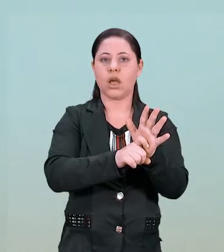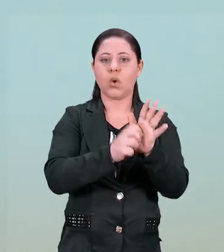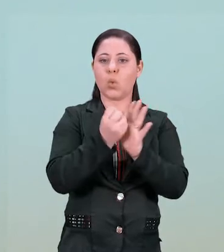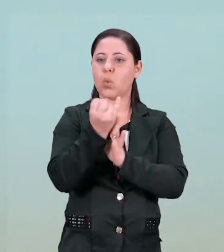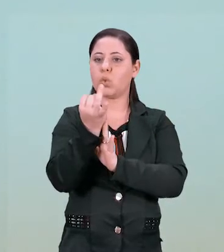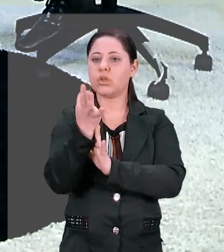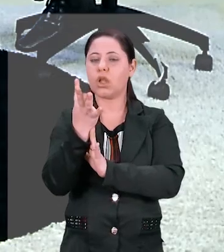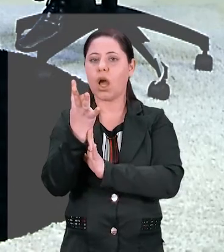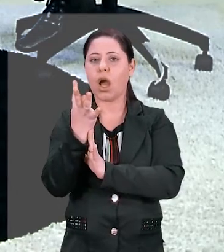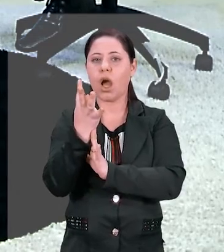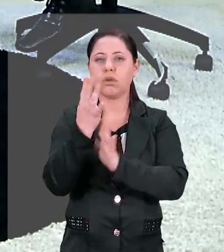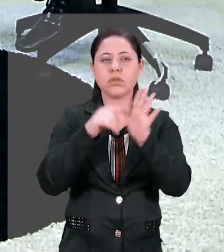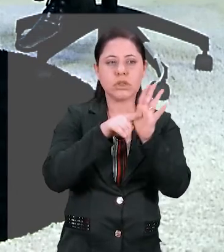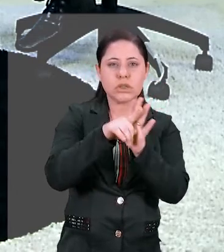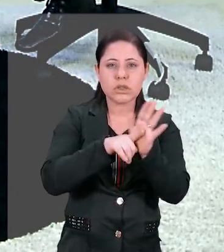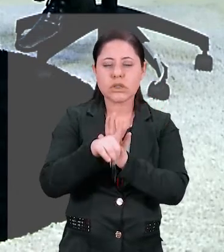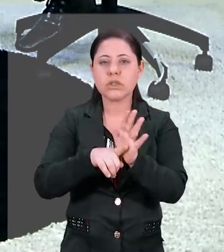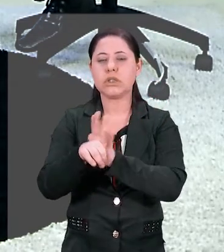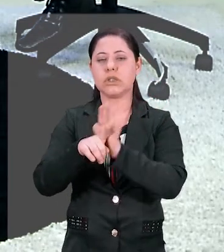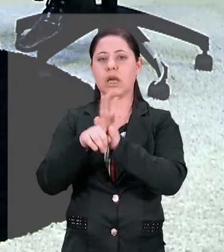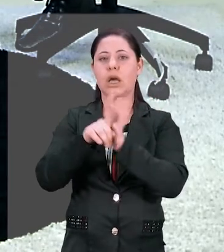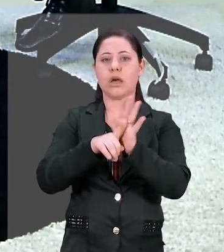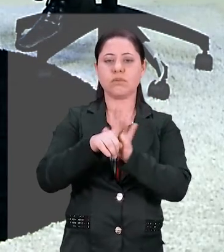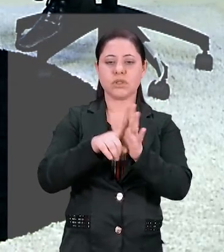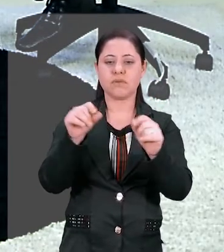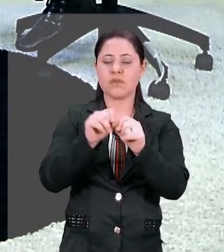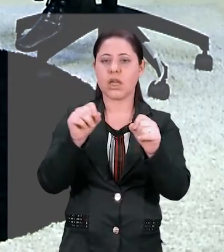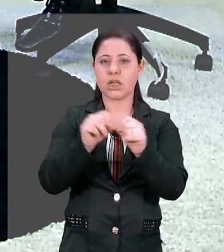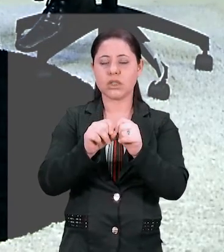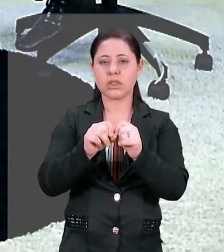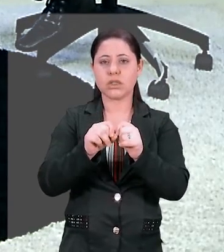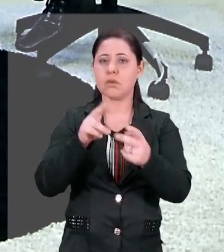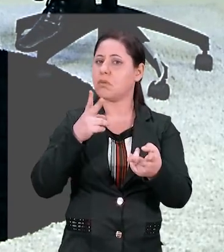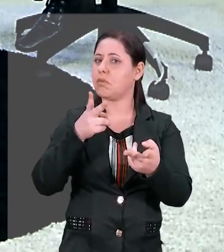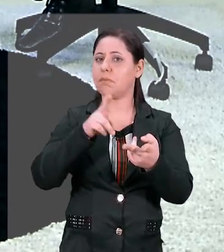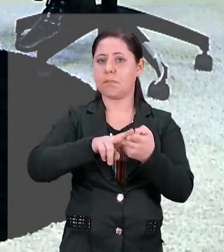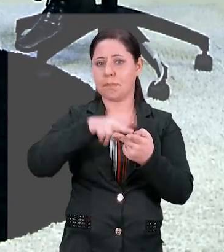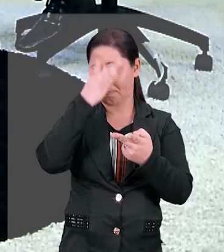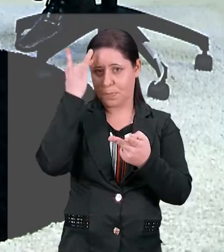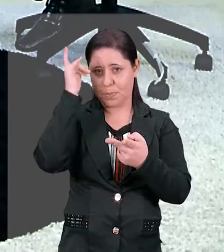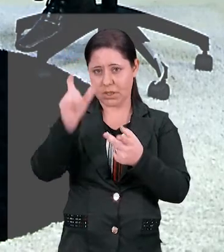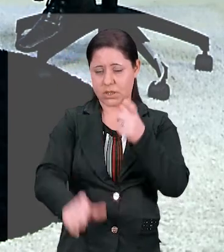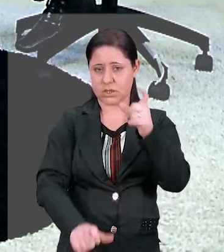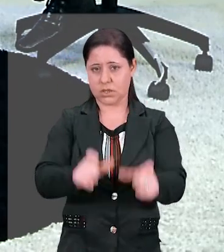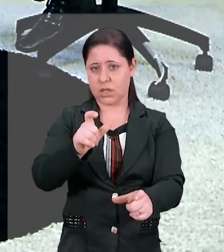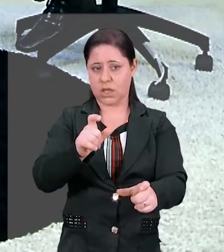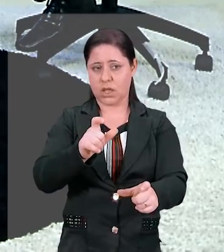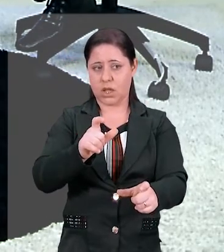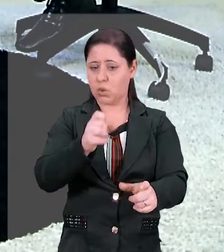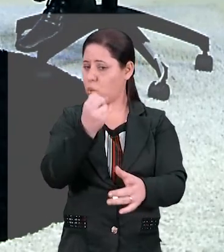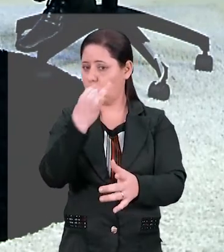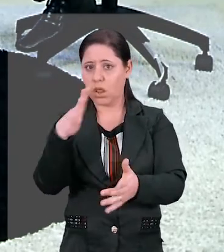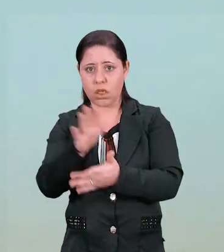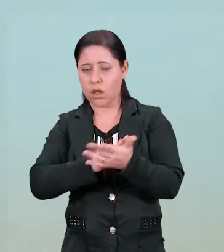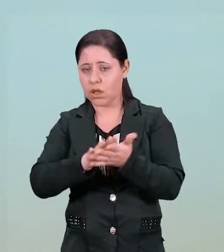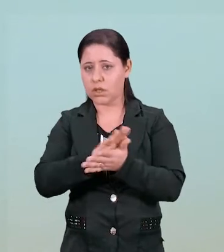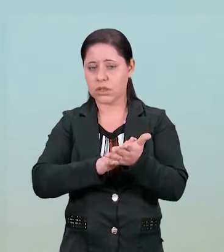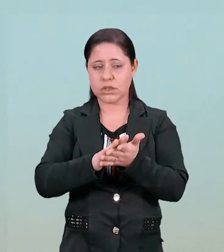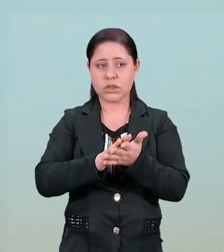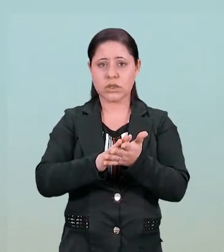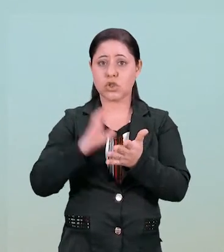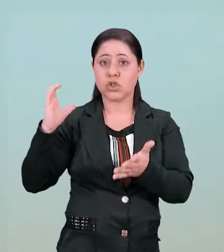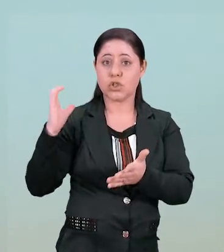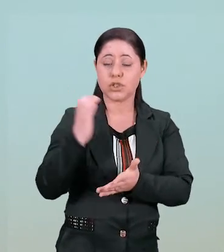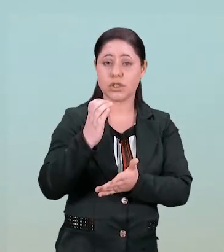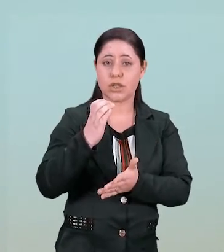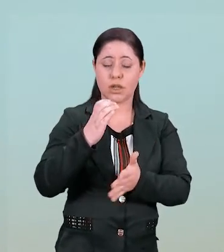Instituto Médico Odontológico Legal fez nos preços, sem contar os exames que o Instituto de Criminalística fez nos veículos